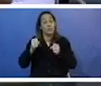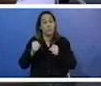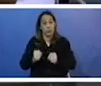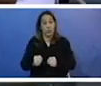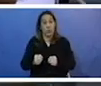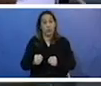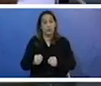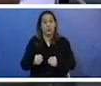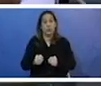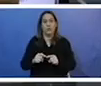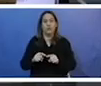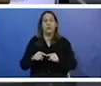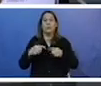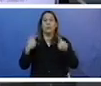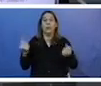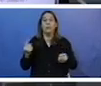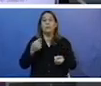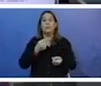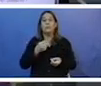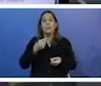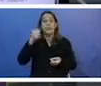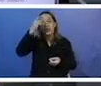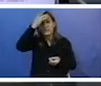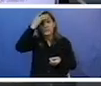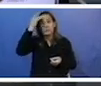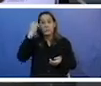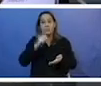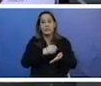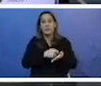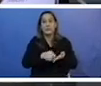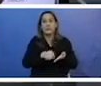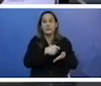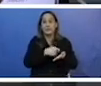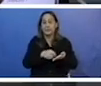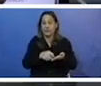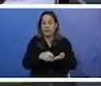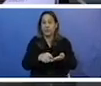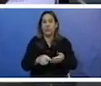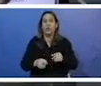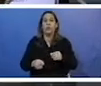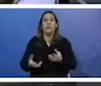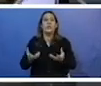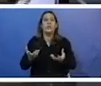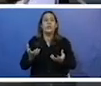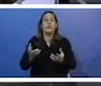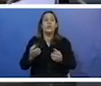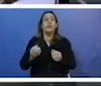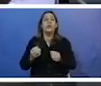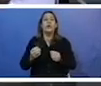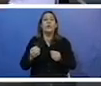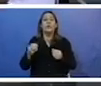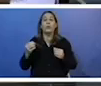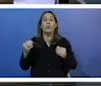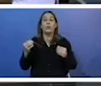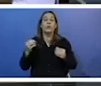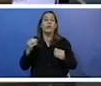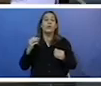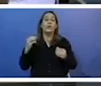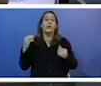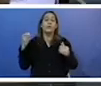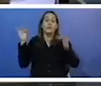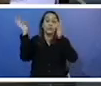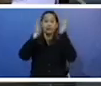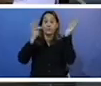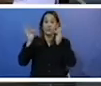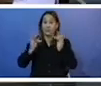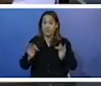também. Mas quando os autores aqui, ó, pensaram em escrever, eles queriam divertir quem? Vocês. Então,